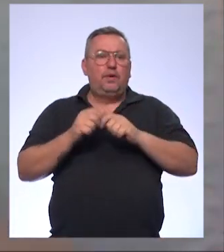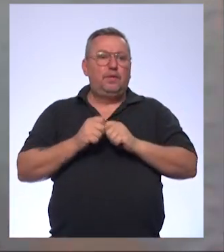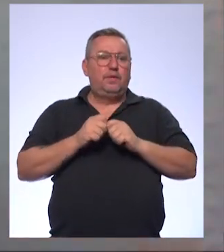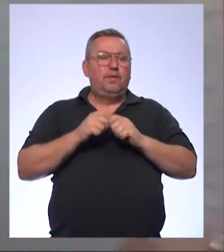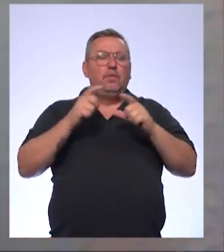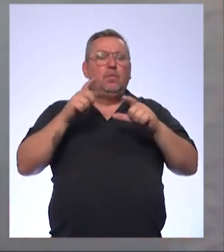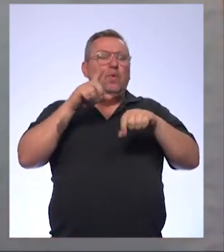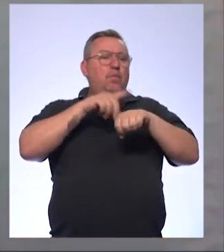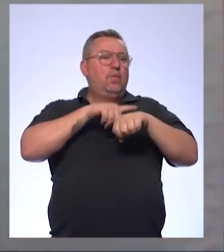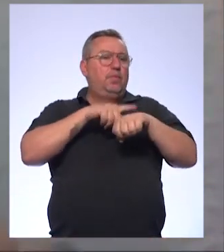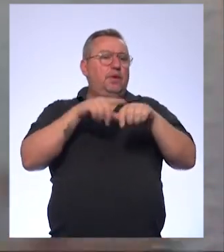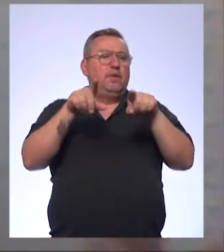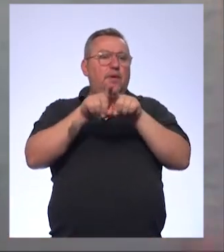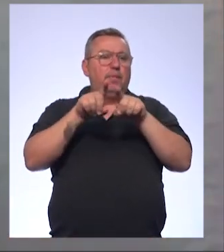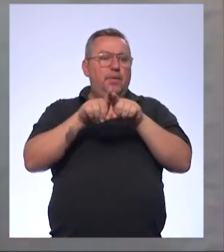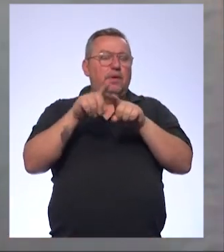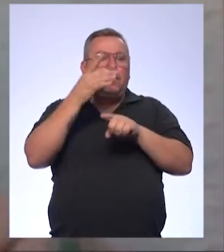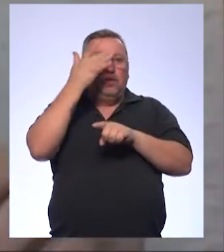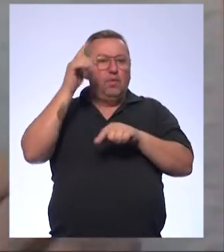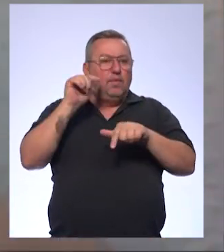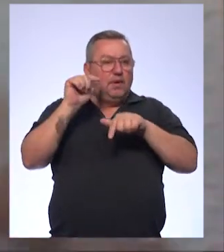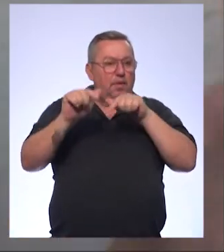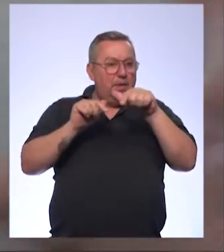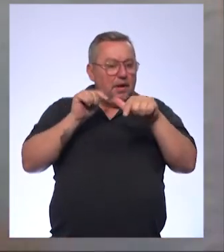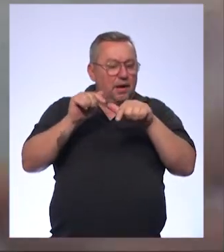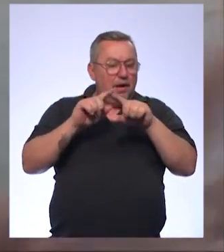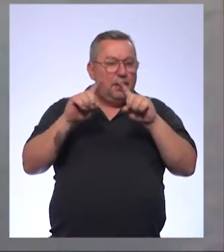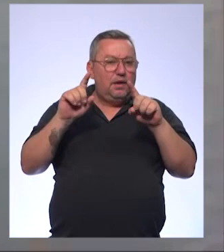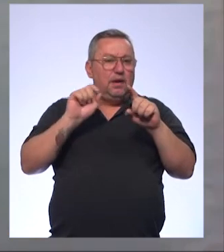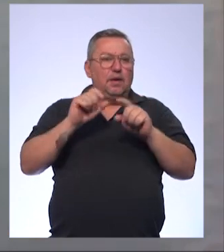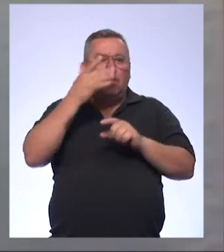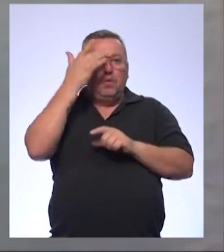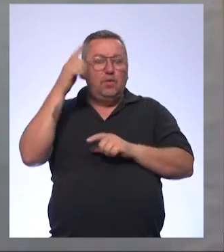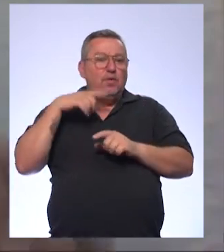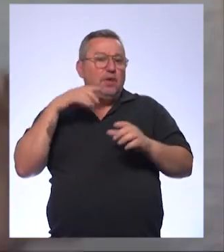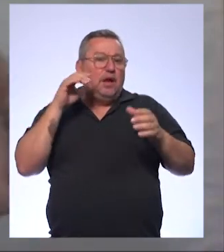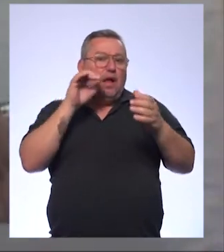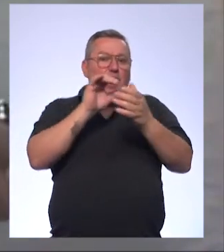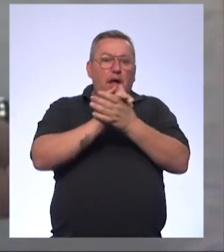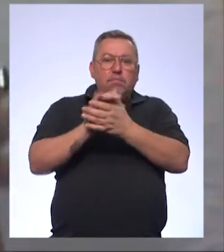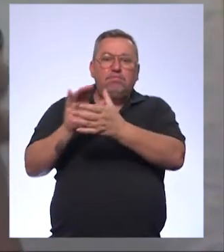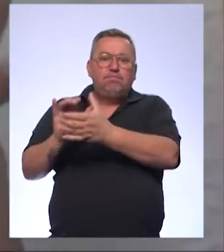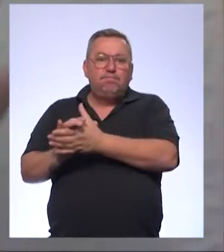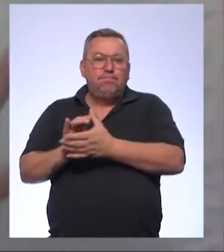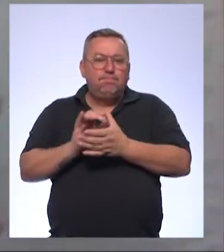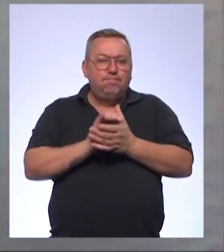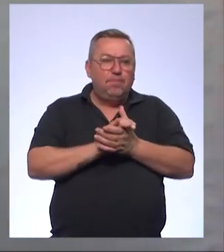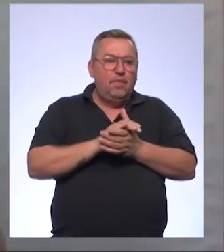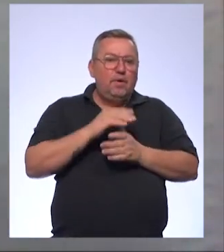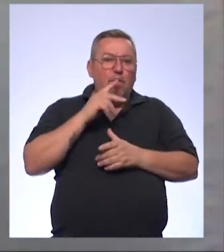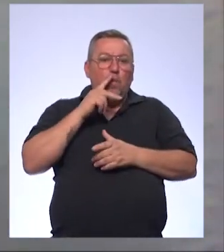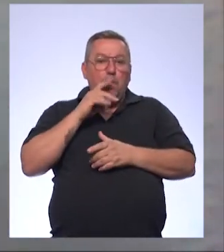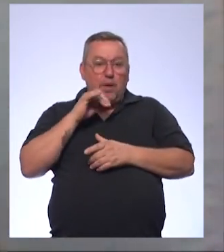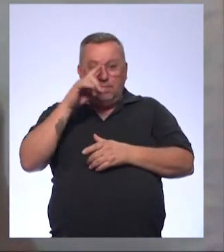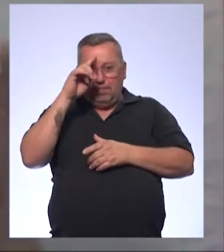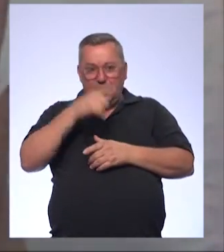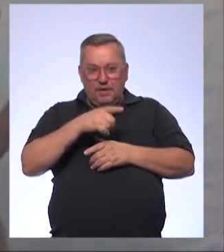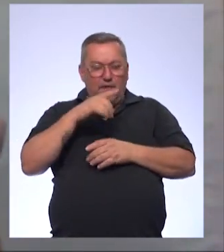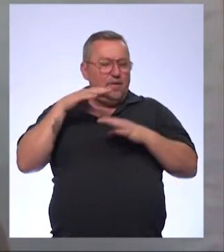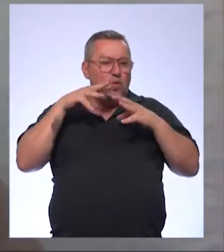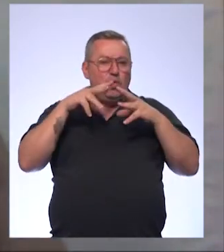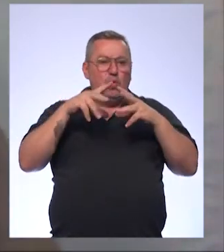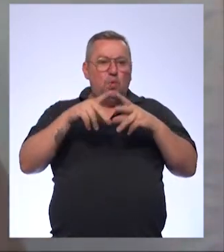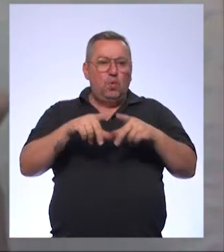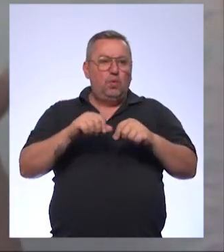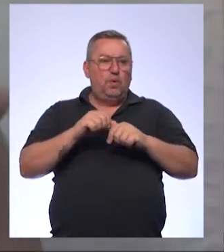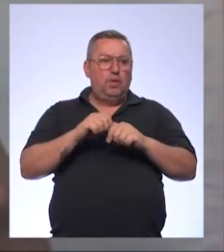qual momento ali a pessoa ia trabalhar, quem seriam as pessoas que casariam. Os patriarcas, eles decidiam tudo, as leis, tudo